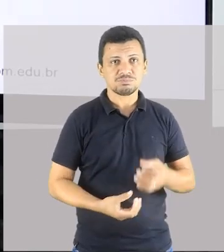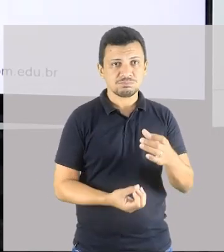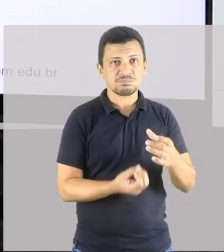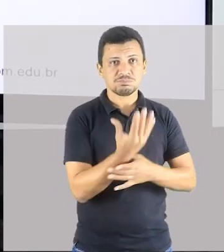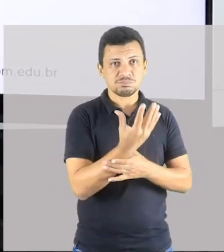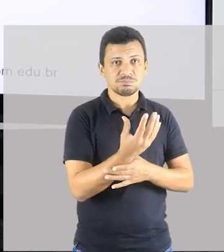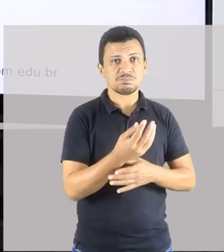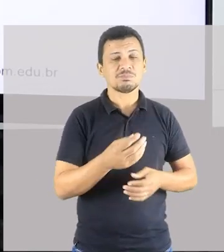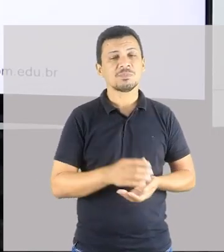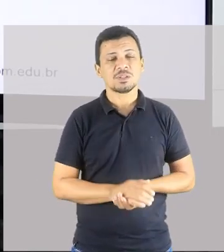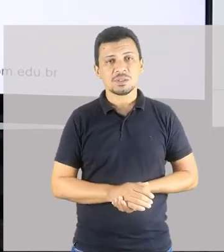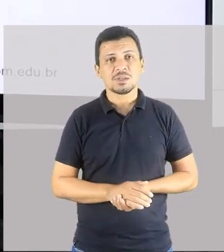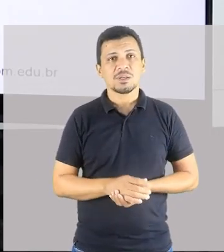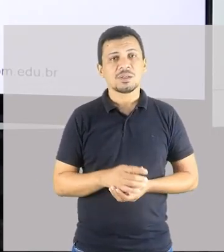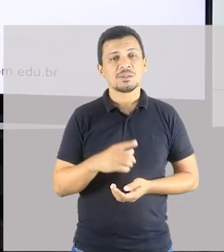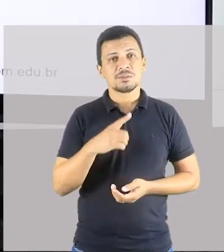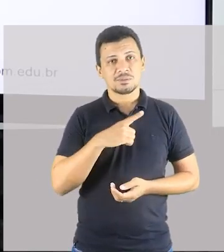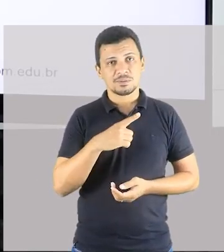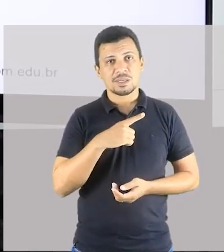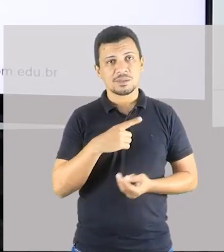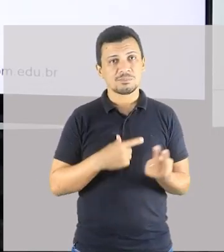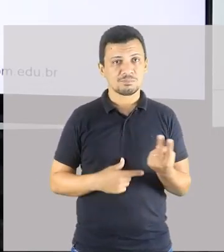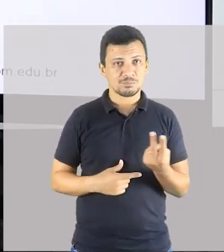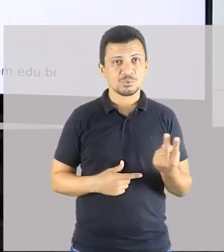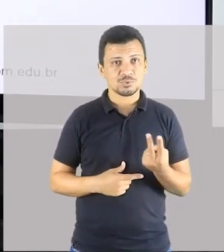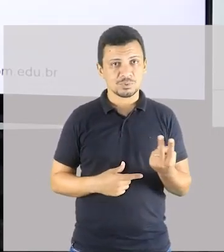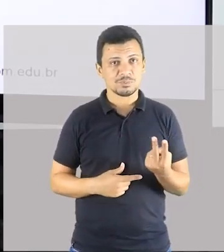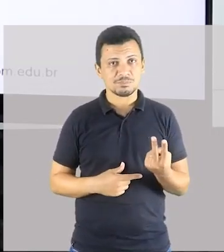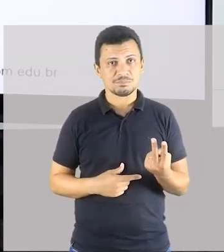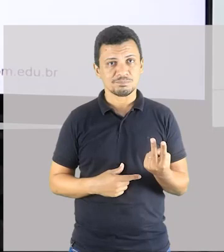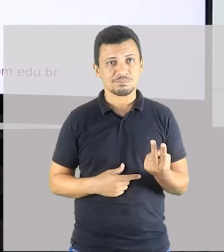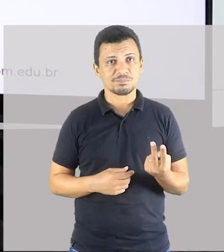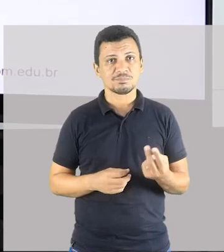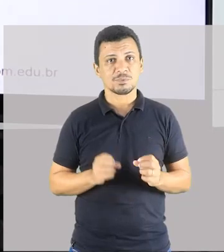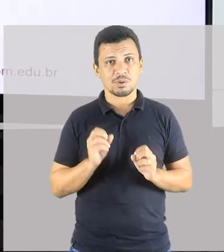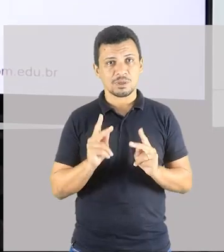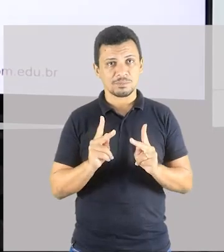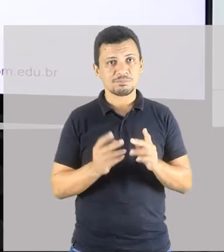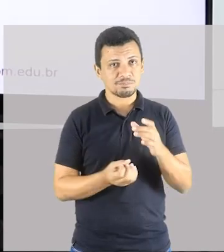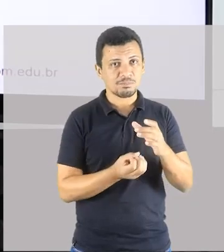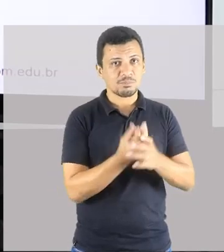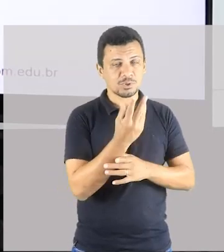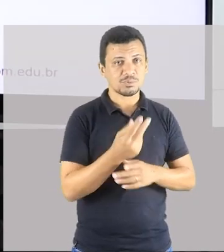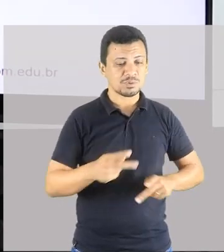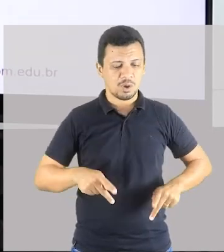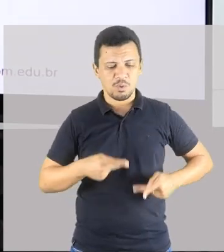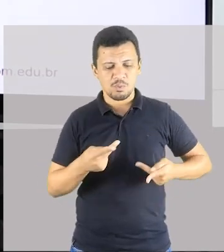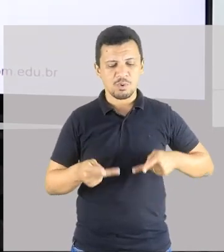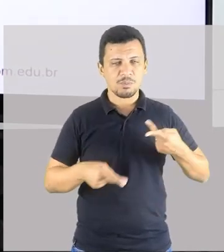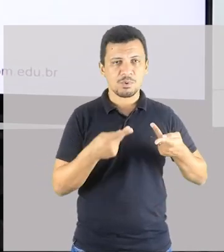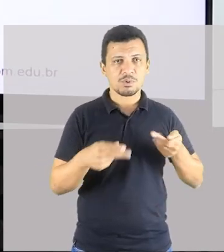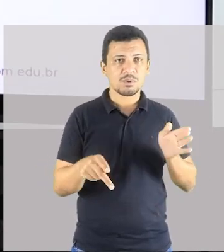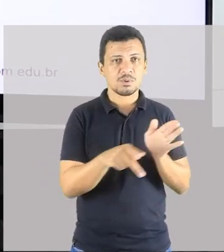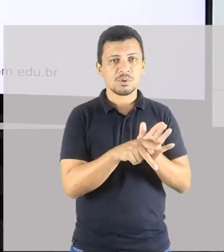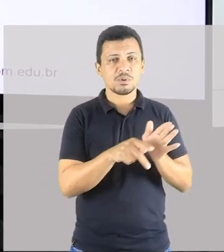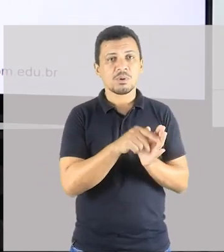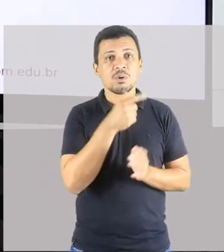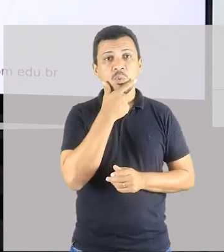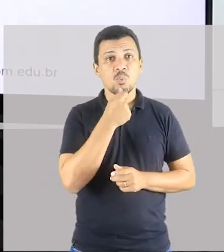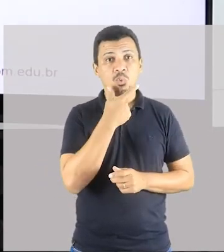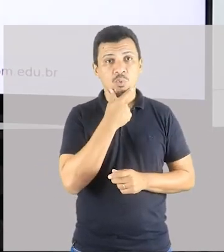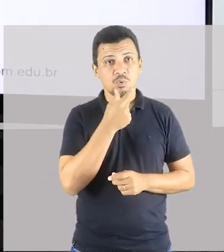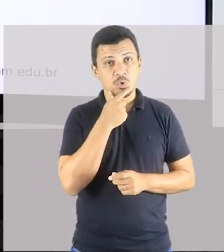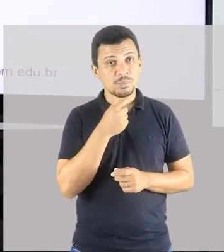na glândula suprarrenal, vai produzir também nos testículos. Então, a concentração de